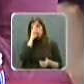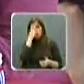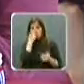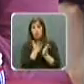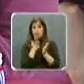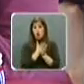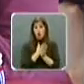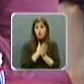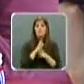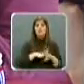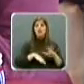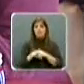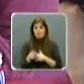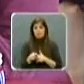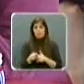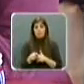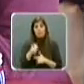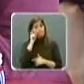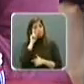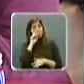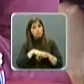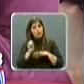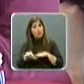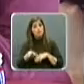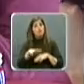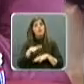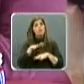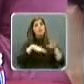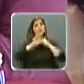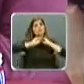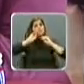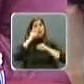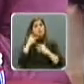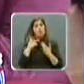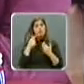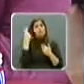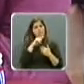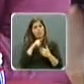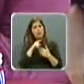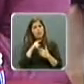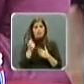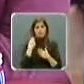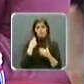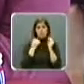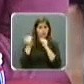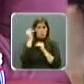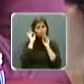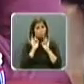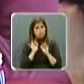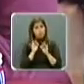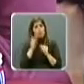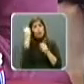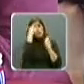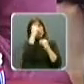feito e que está salvaguardado, no caso, da formação docente com a obtenção dos graus académicos que eram necessários que os professores do